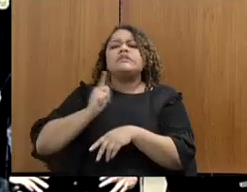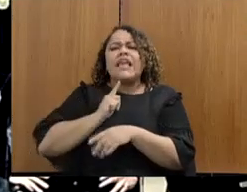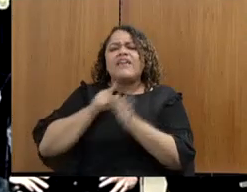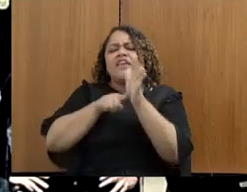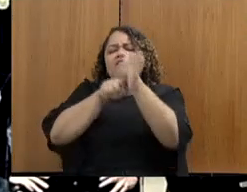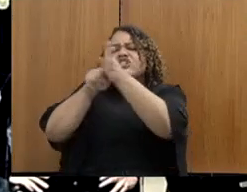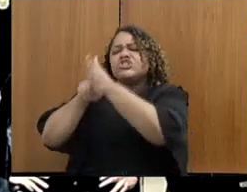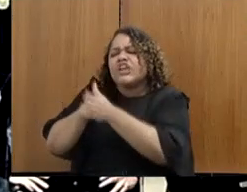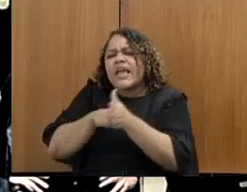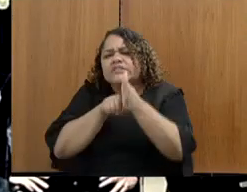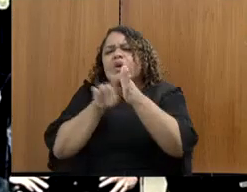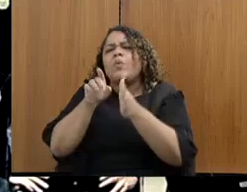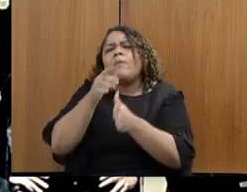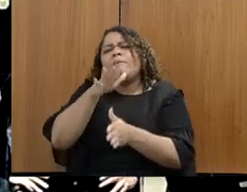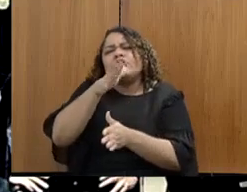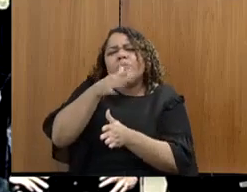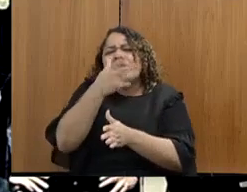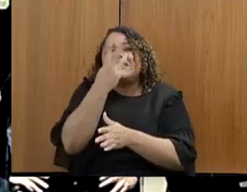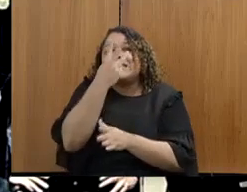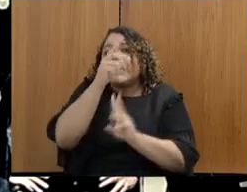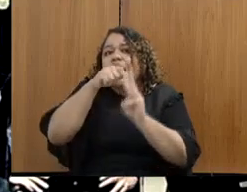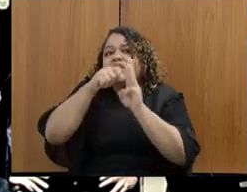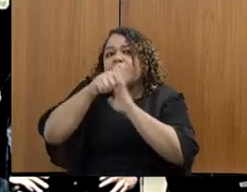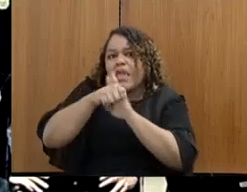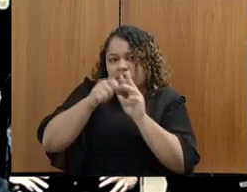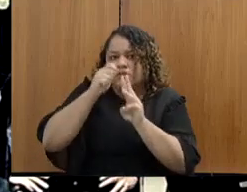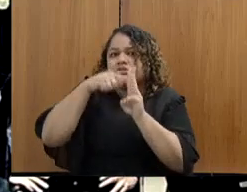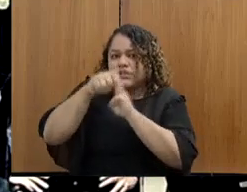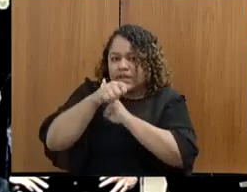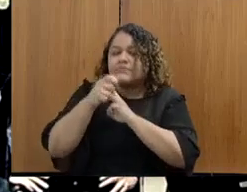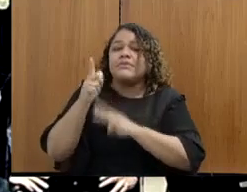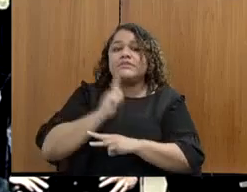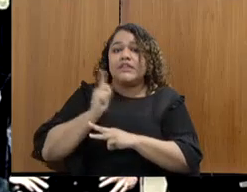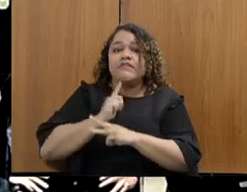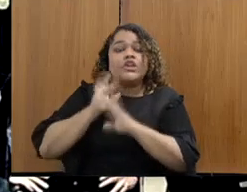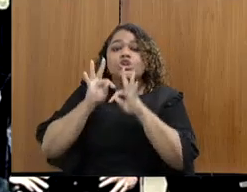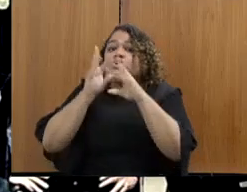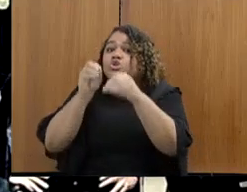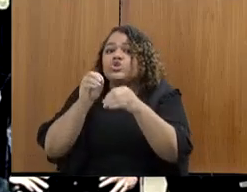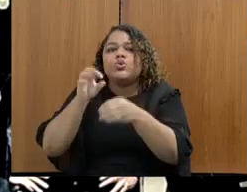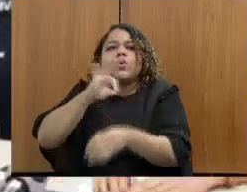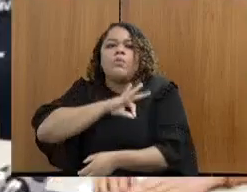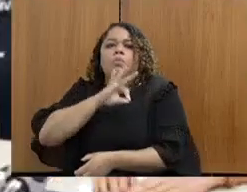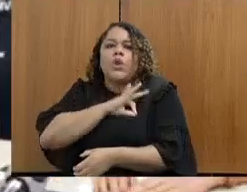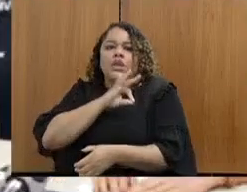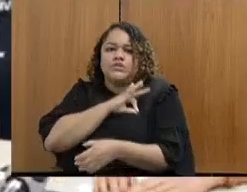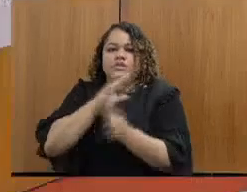meses com envolvimento de toda a equipe da Delegacia Regional de Teófilo Otoni